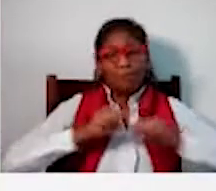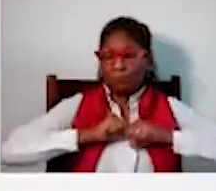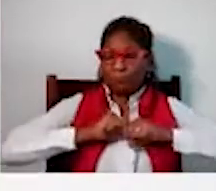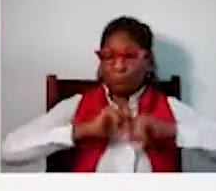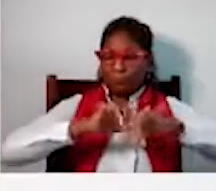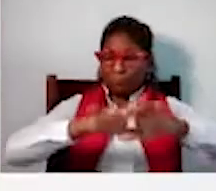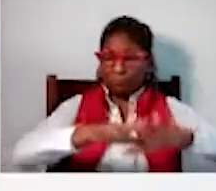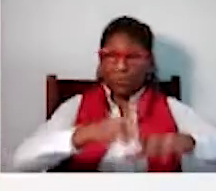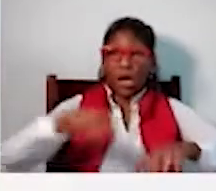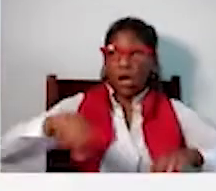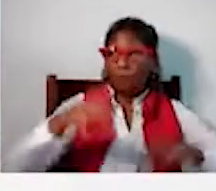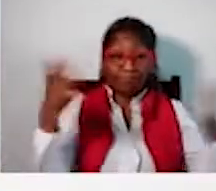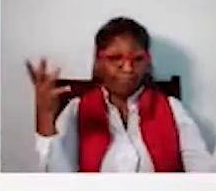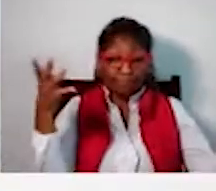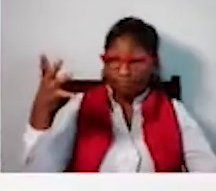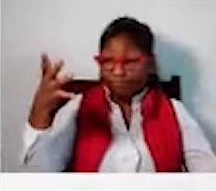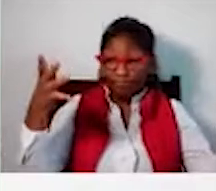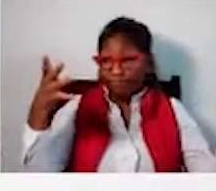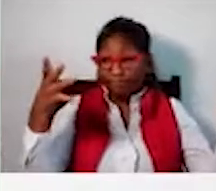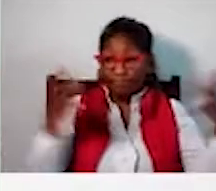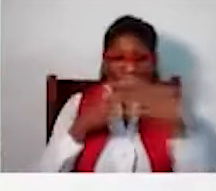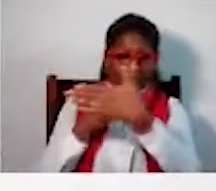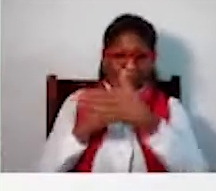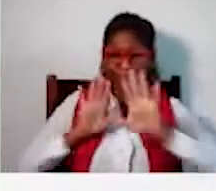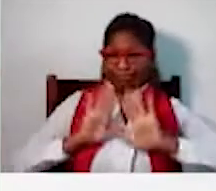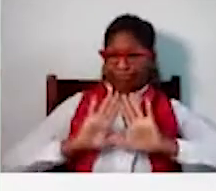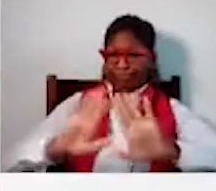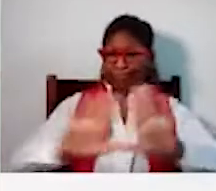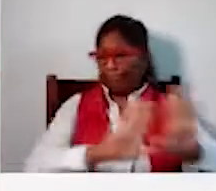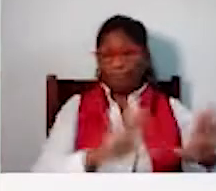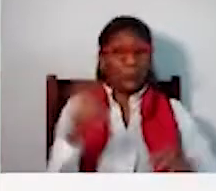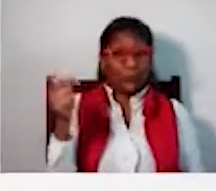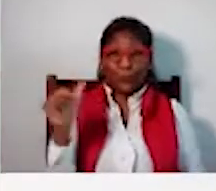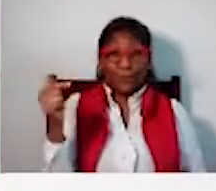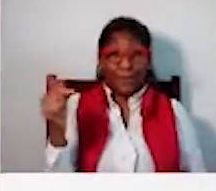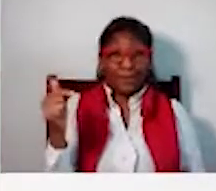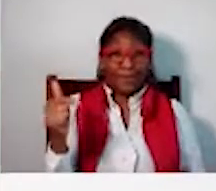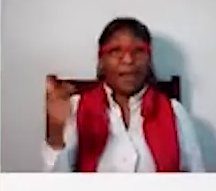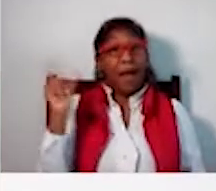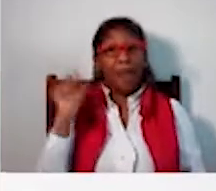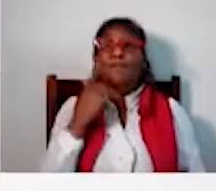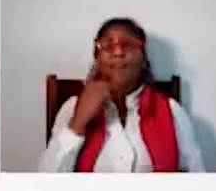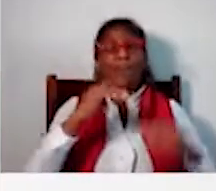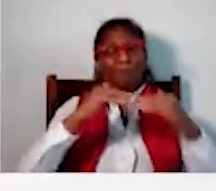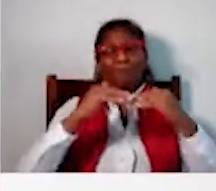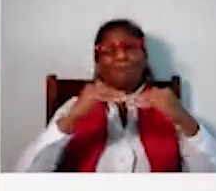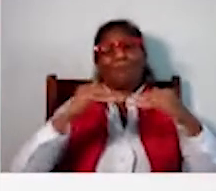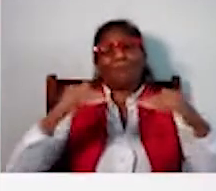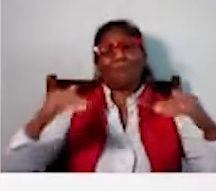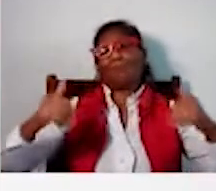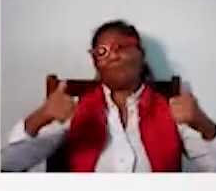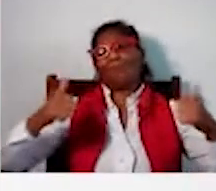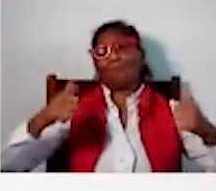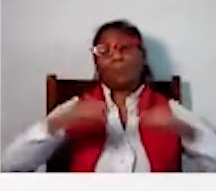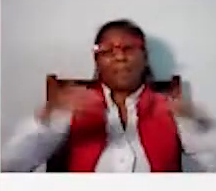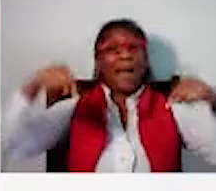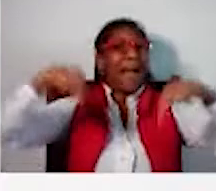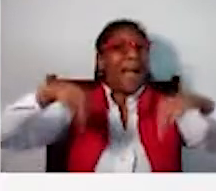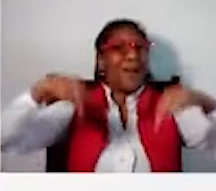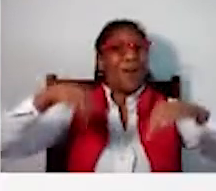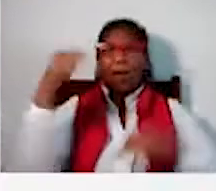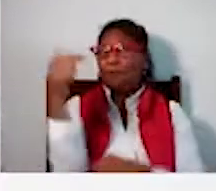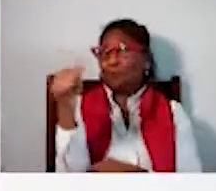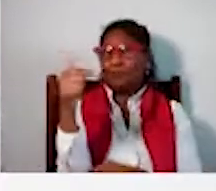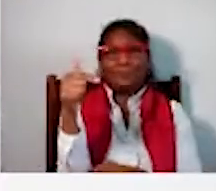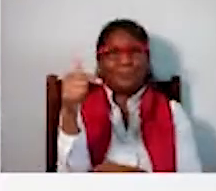pessoas não têm sistema imunológico. Como os indicadores mostravam estabilidade, não fazia sentido impor uma restrição maior